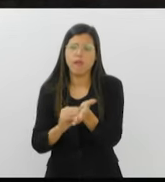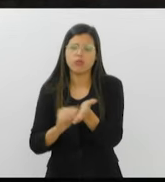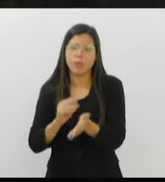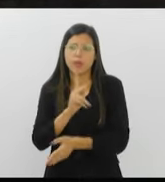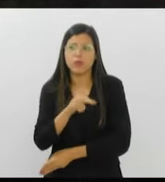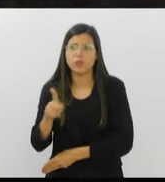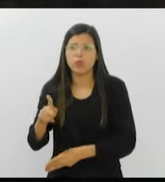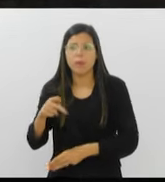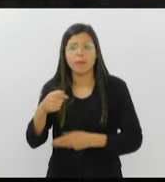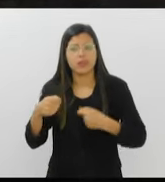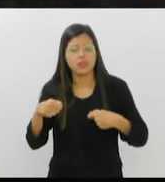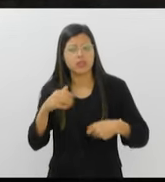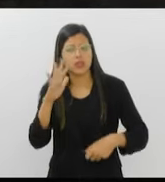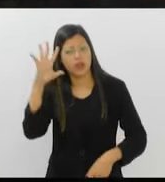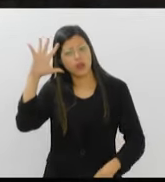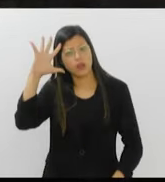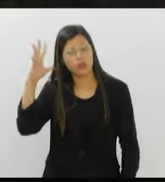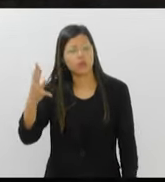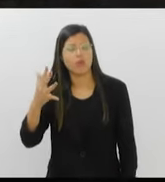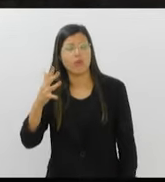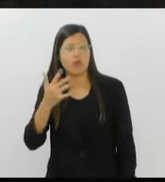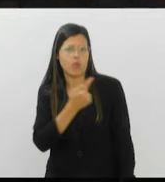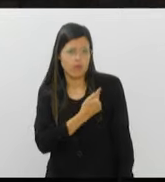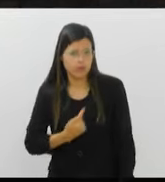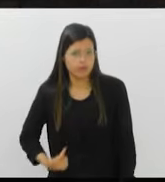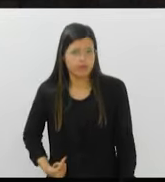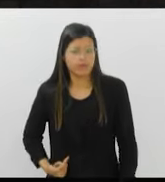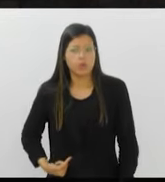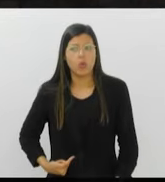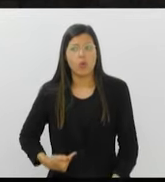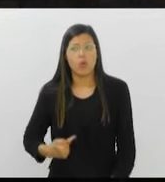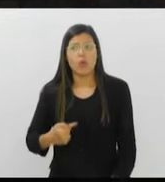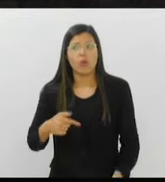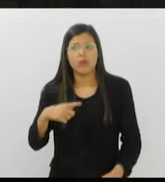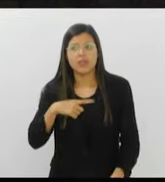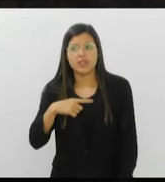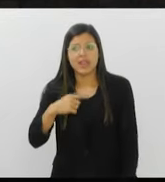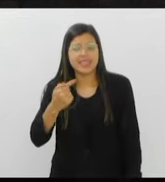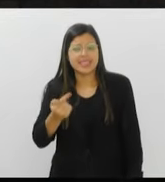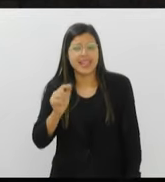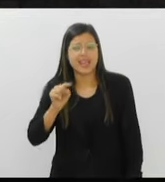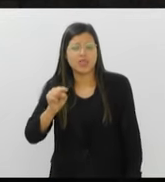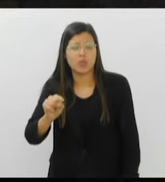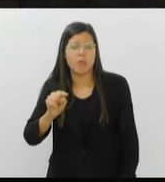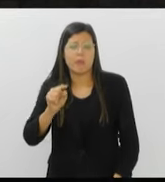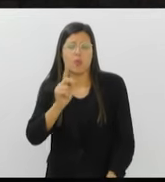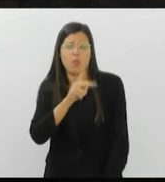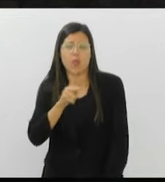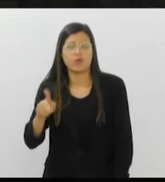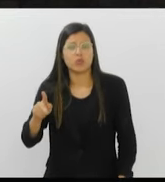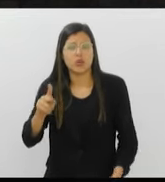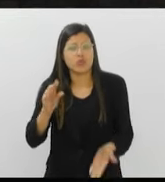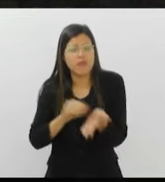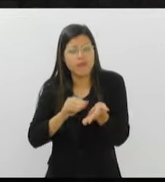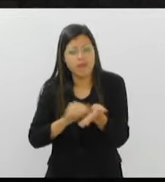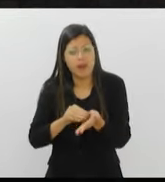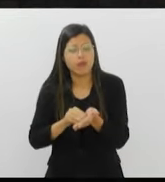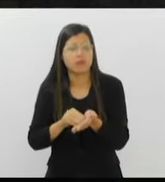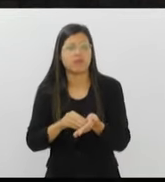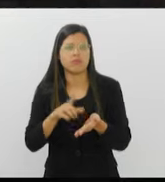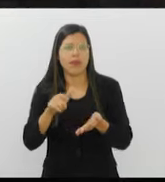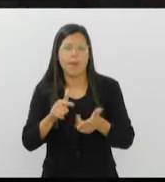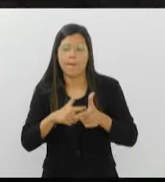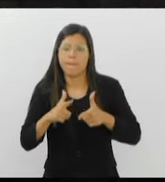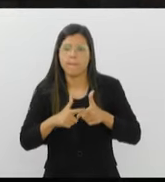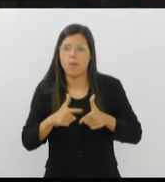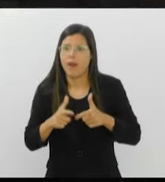governador. Tem 20 mil turmas faltando professor. Tem uma carência de 7 mil professores. É um buraco tão grande que